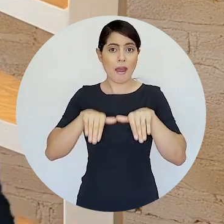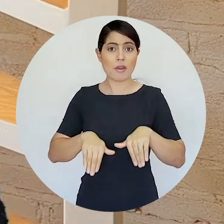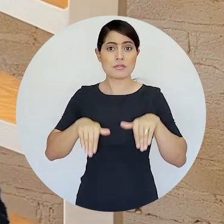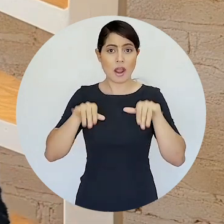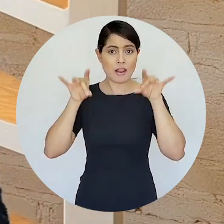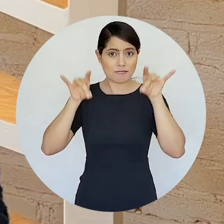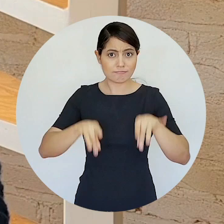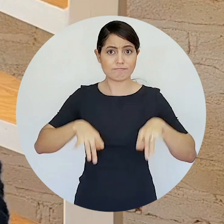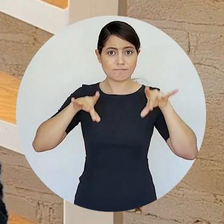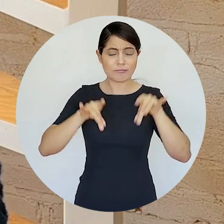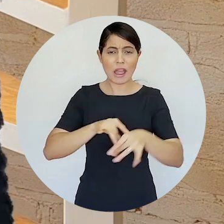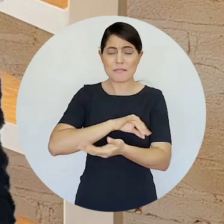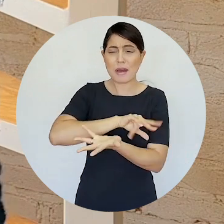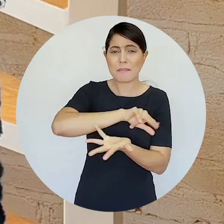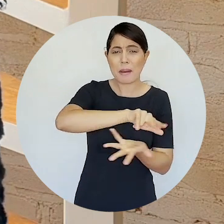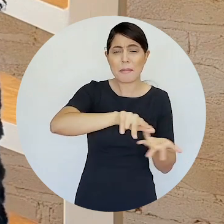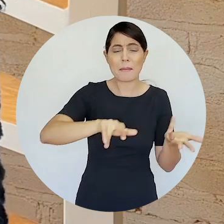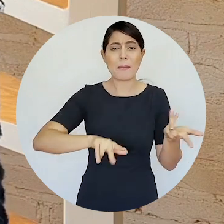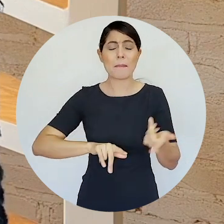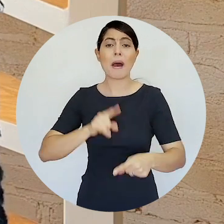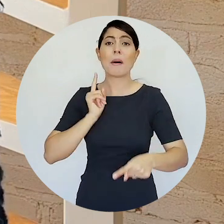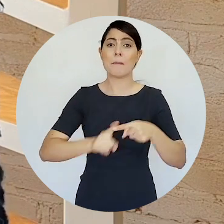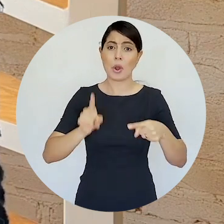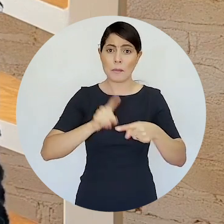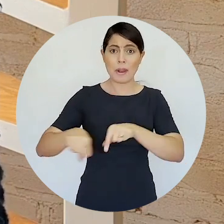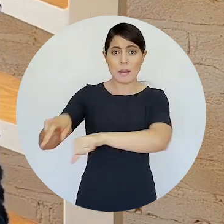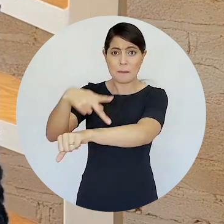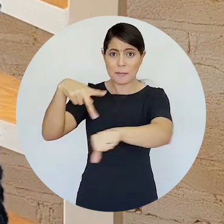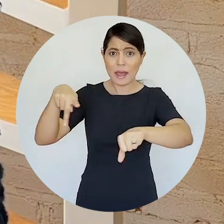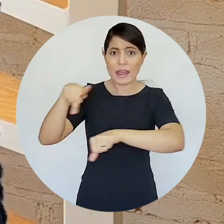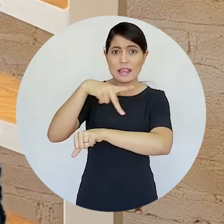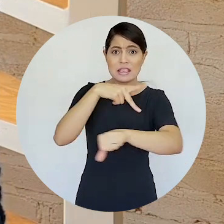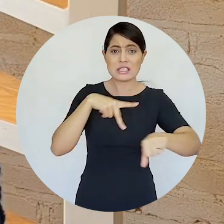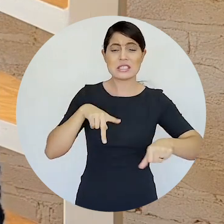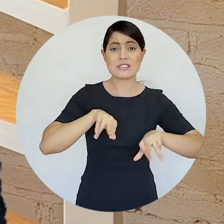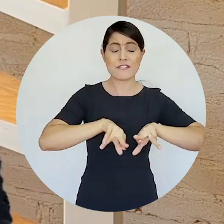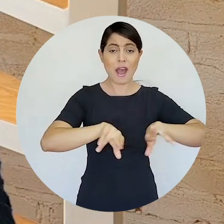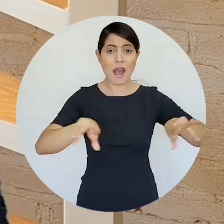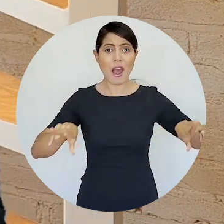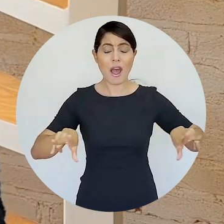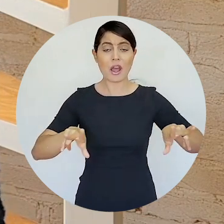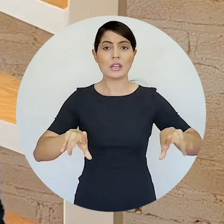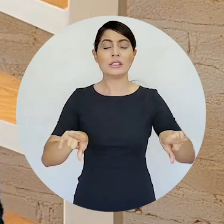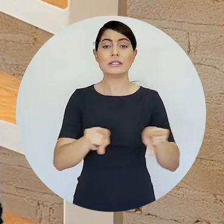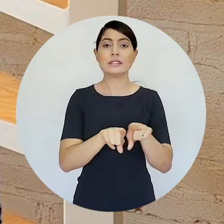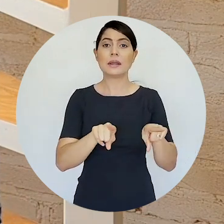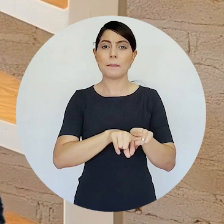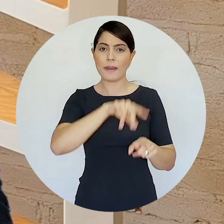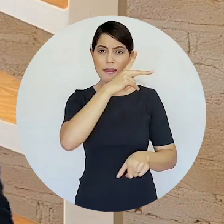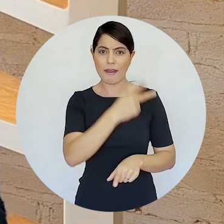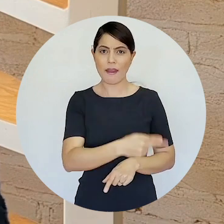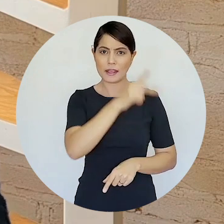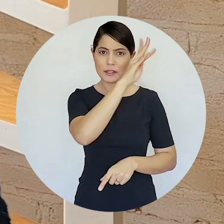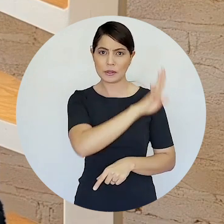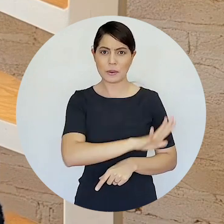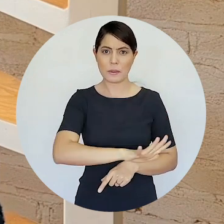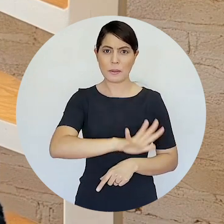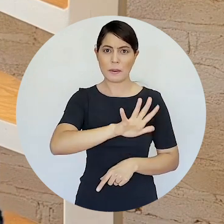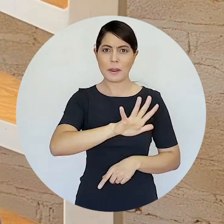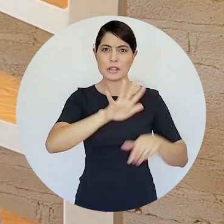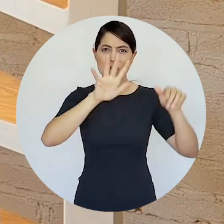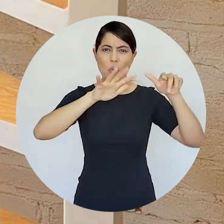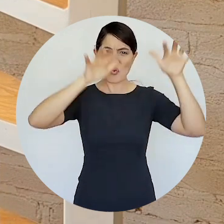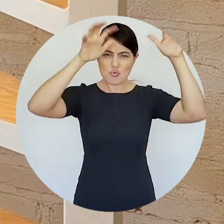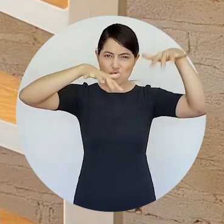as secas. Mesmo aqui em São Paulo, onde eu moro, a gente teve uma enchente, um episódio bastante sério